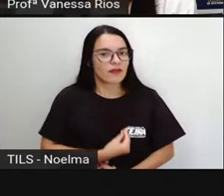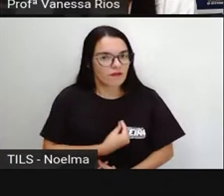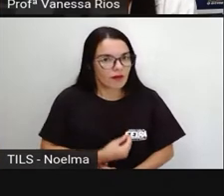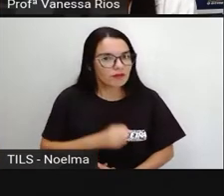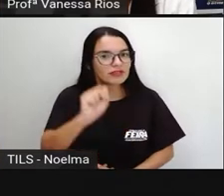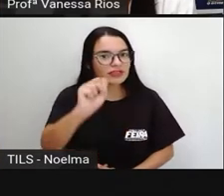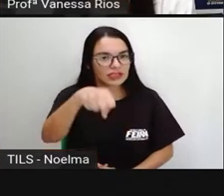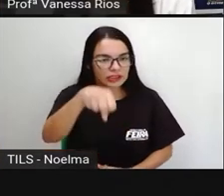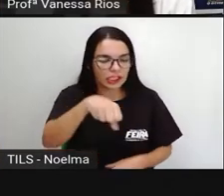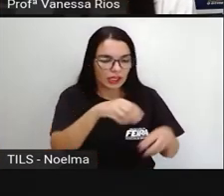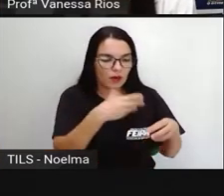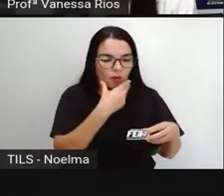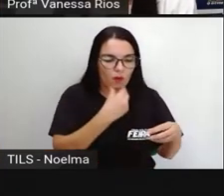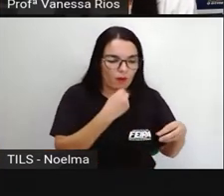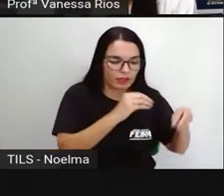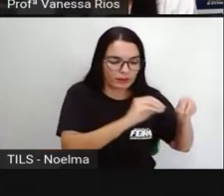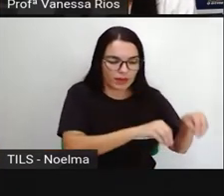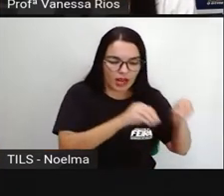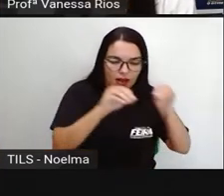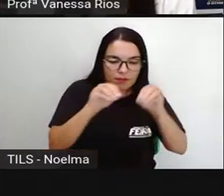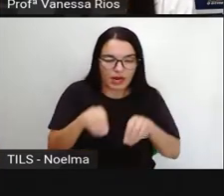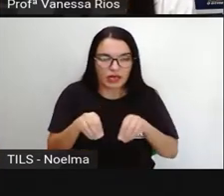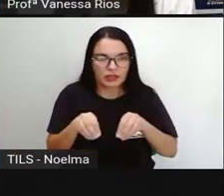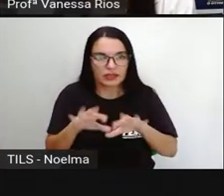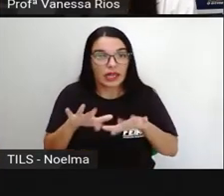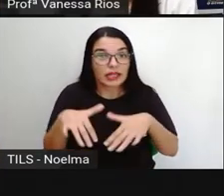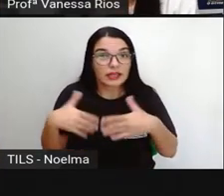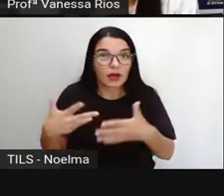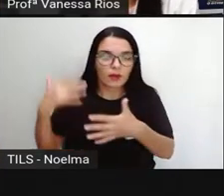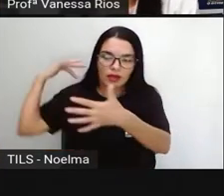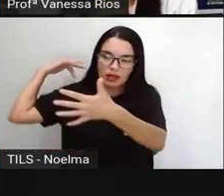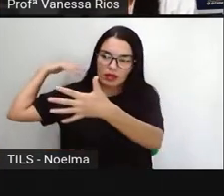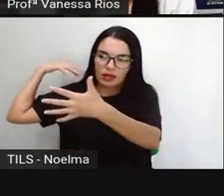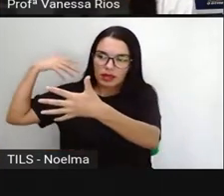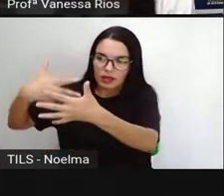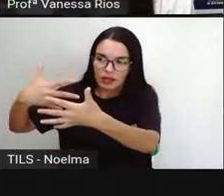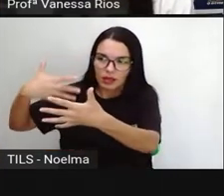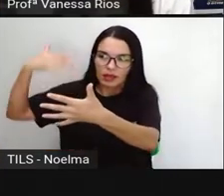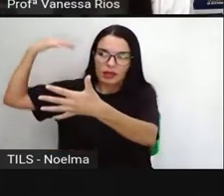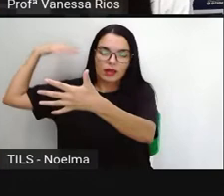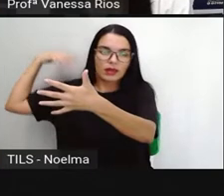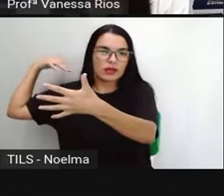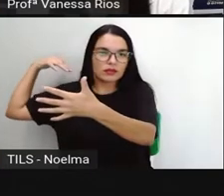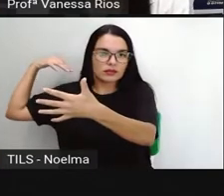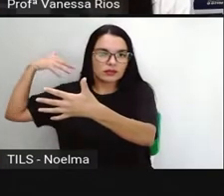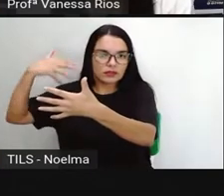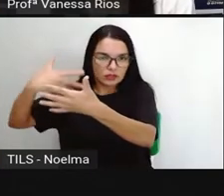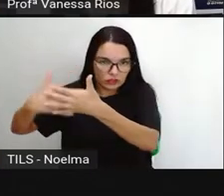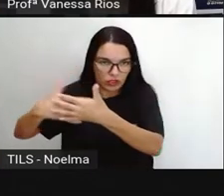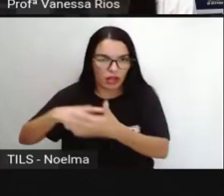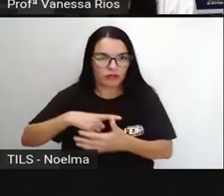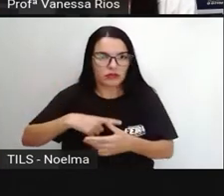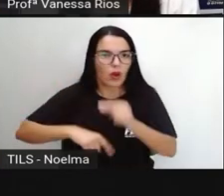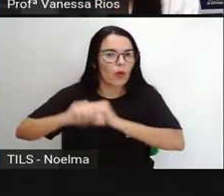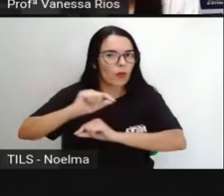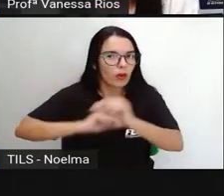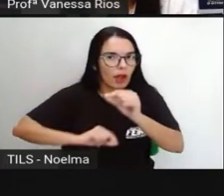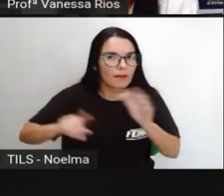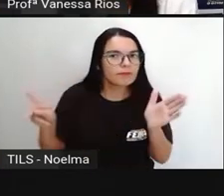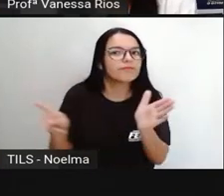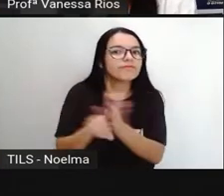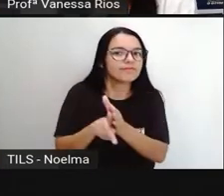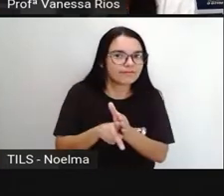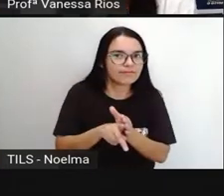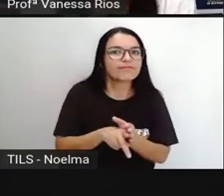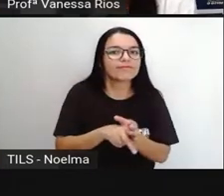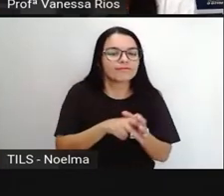nômade. Assim, a pré-história foi um período de grande incidência do nomadismo. Vocês já ouviram falar aí